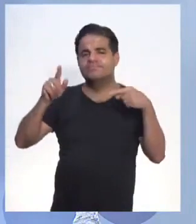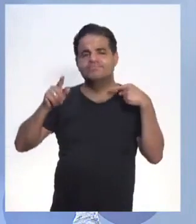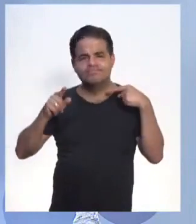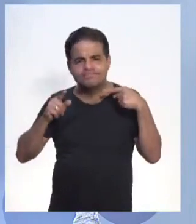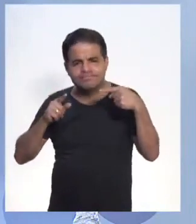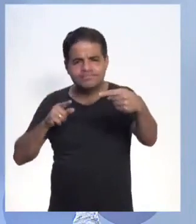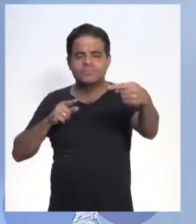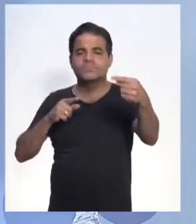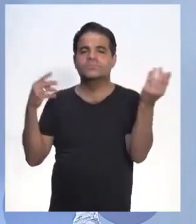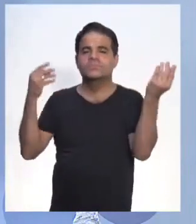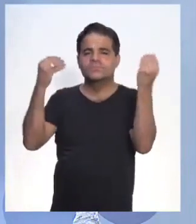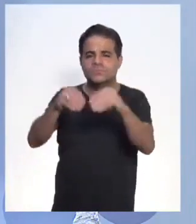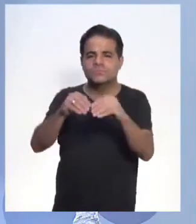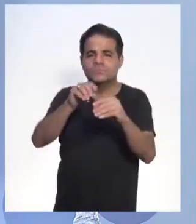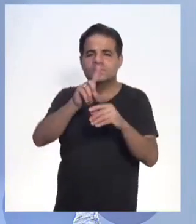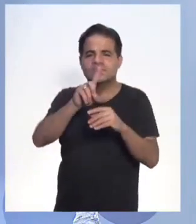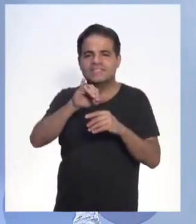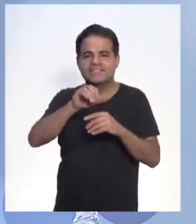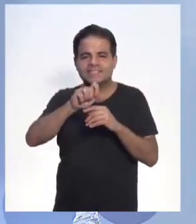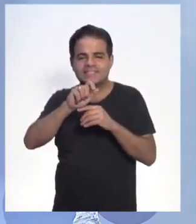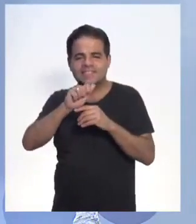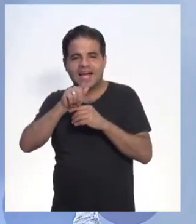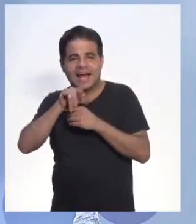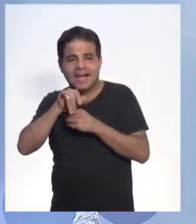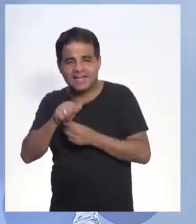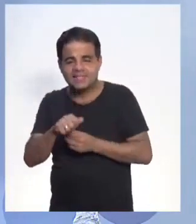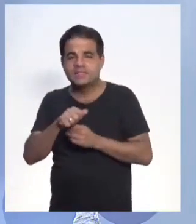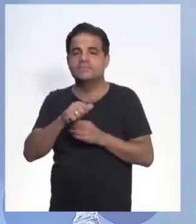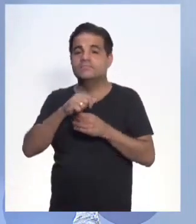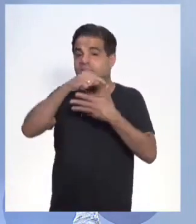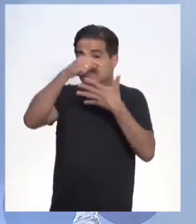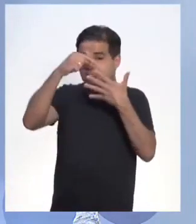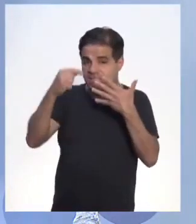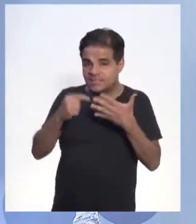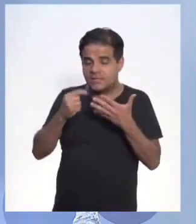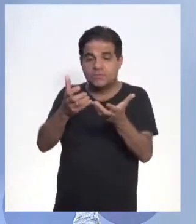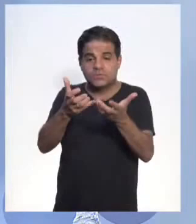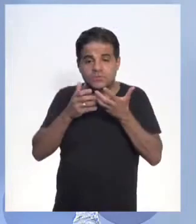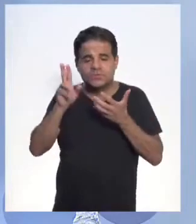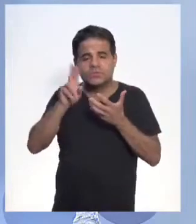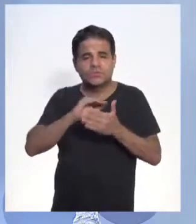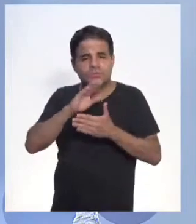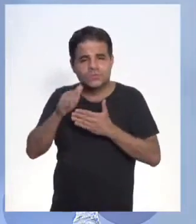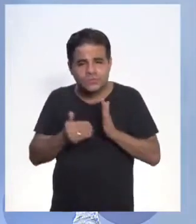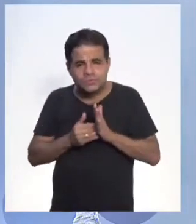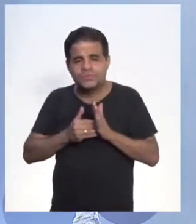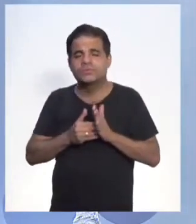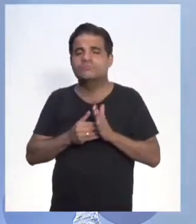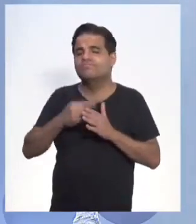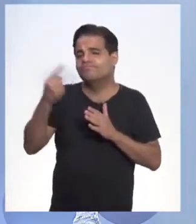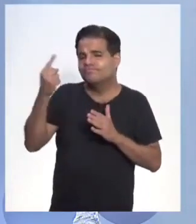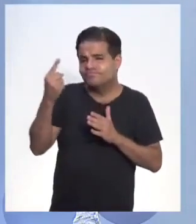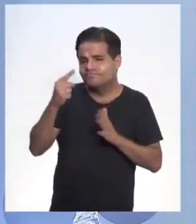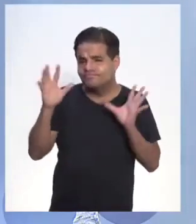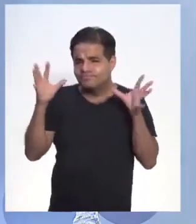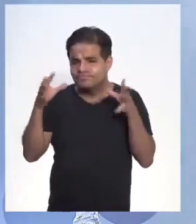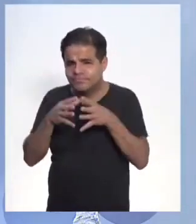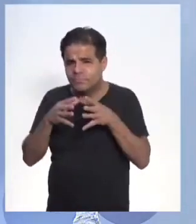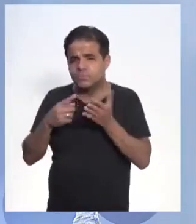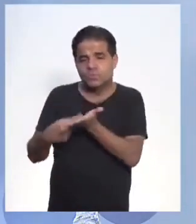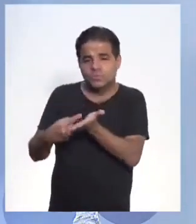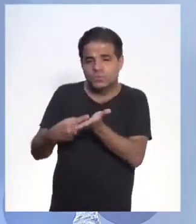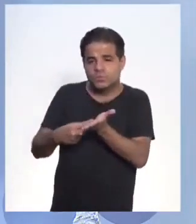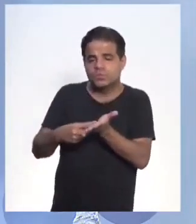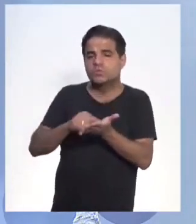quando eu quero montar um diagrama de árvore, é porque eu quero usar todos os elementos do primeiro conjunto,